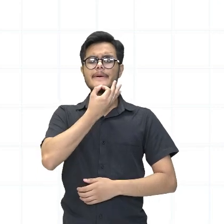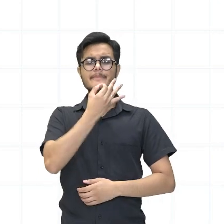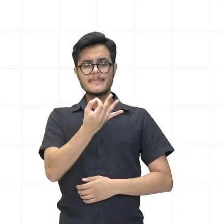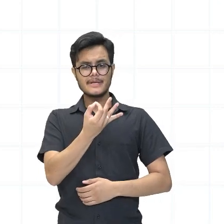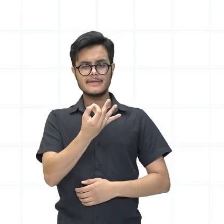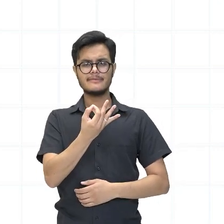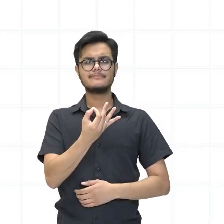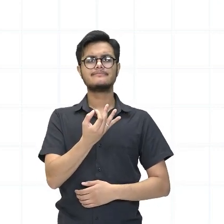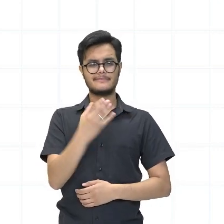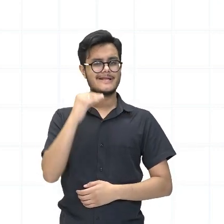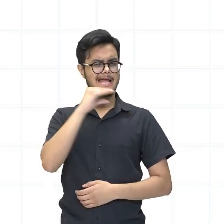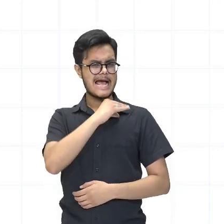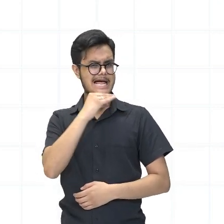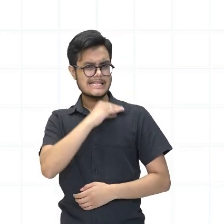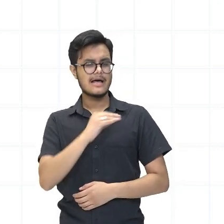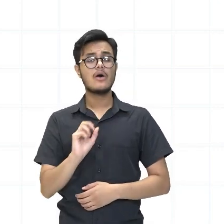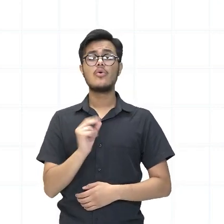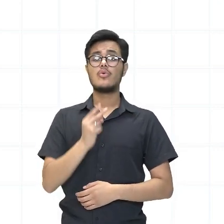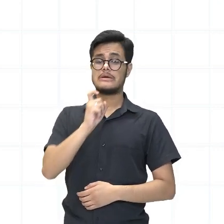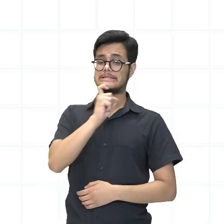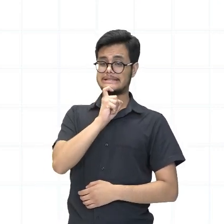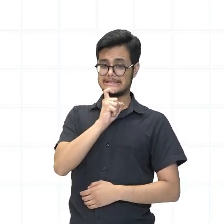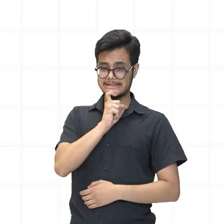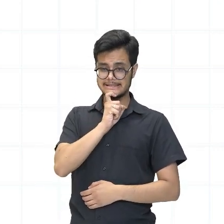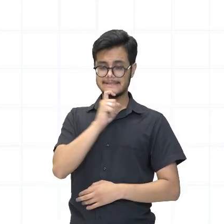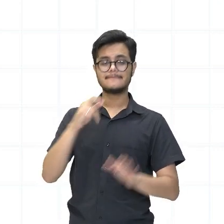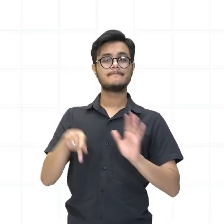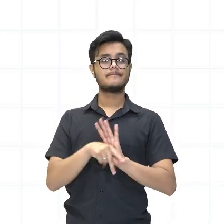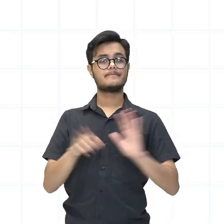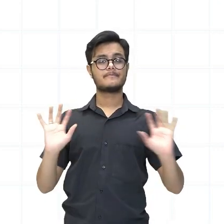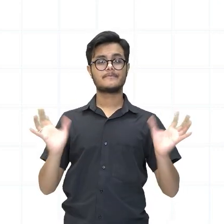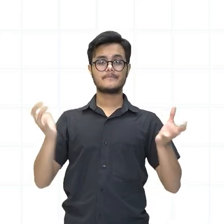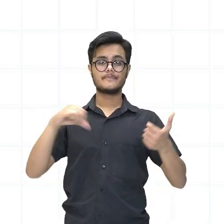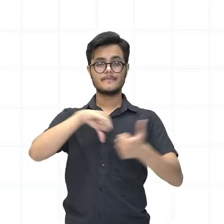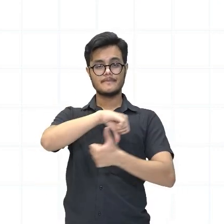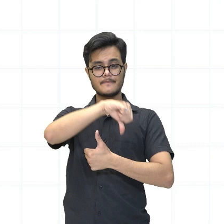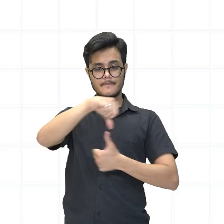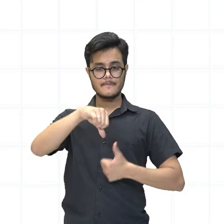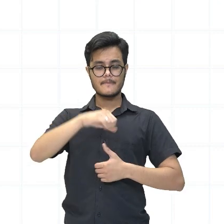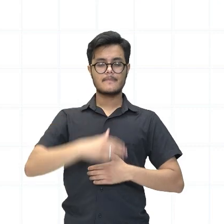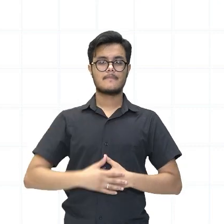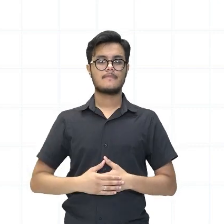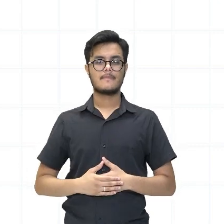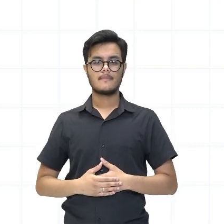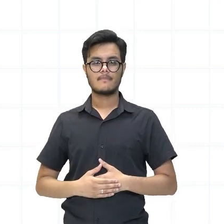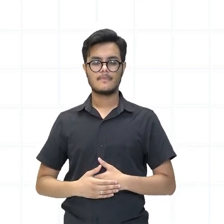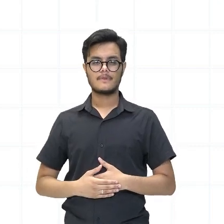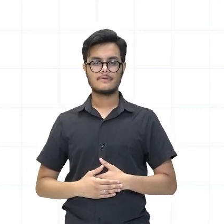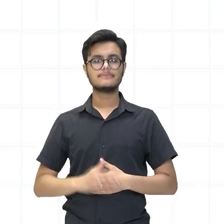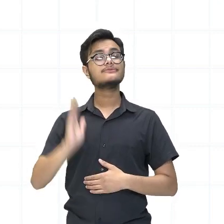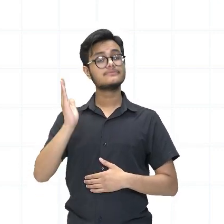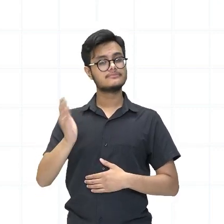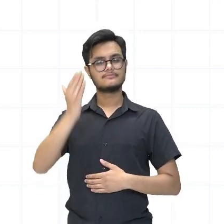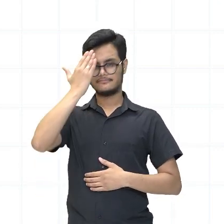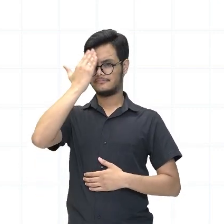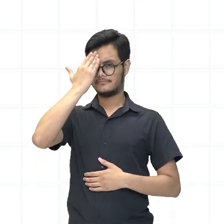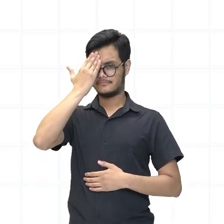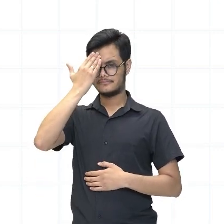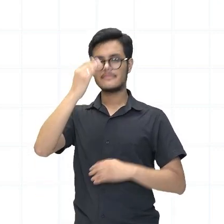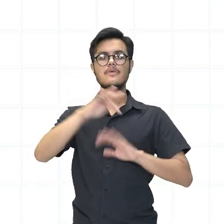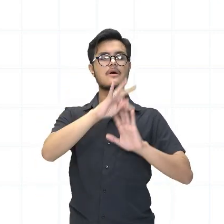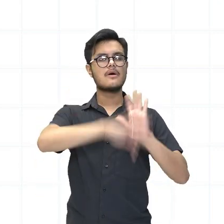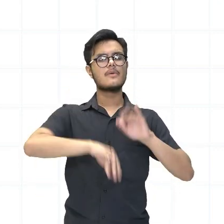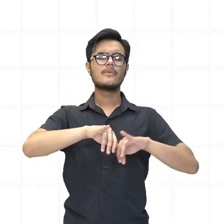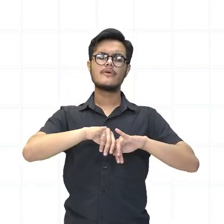muito calor ou de muito frio ocasionados pelas mudanças climáticas. Vimos isso na citação direta, lá